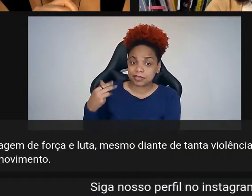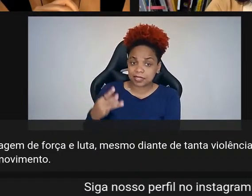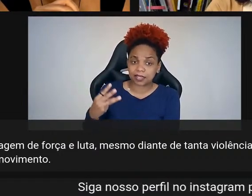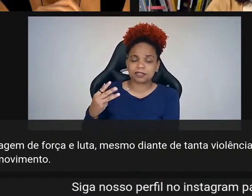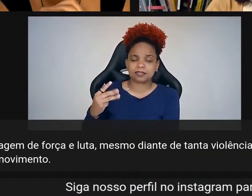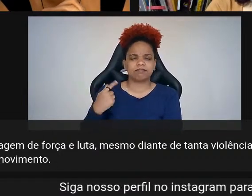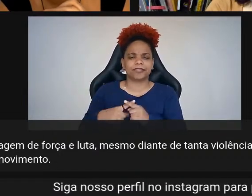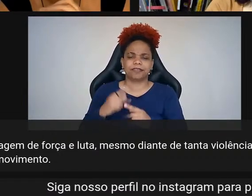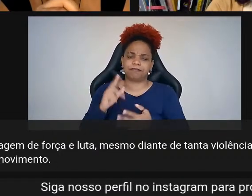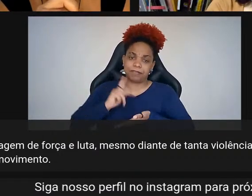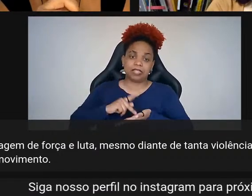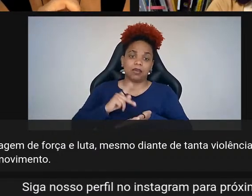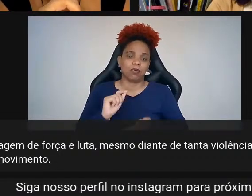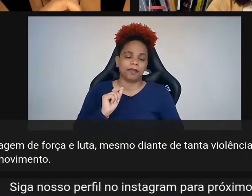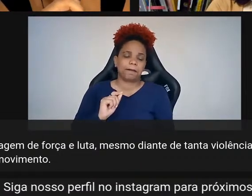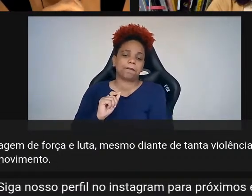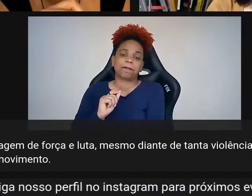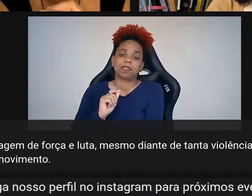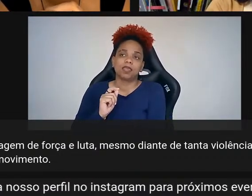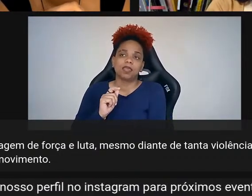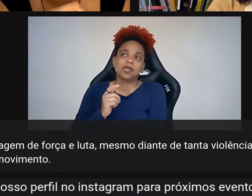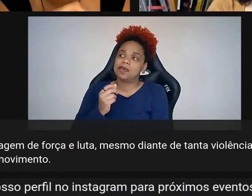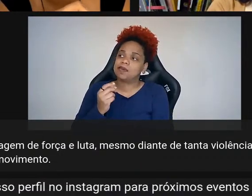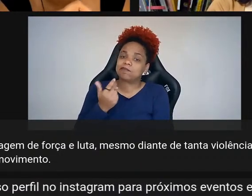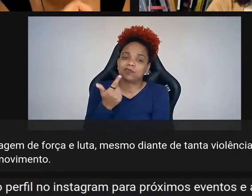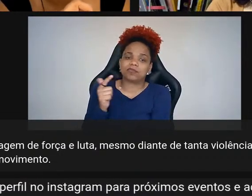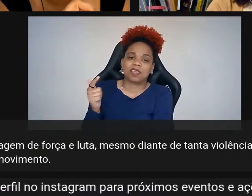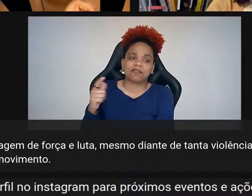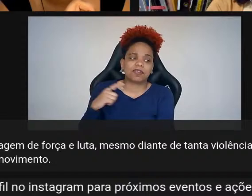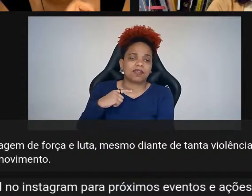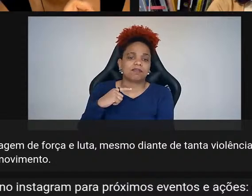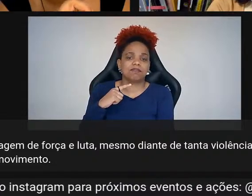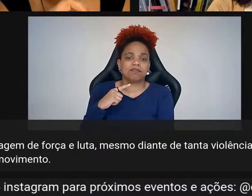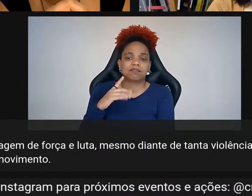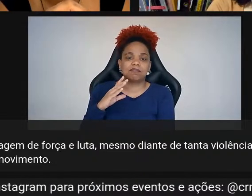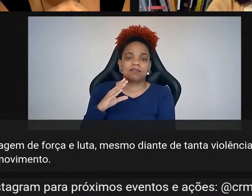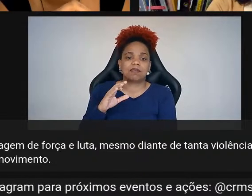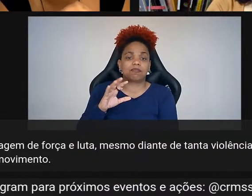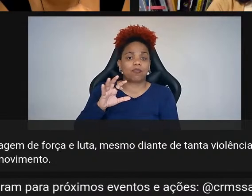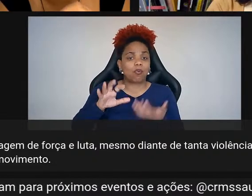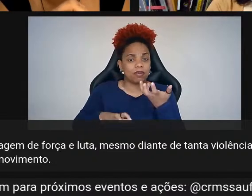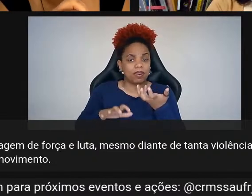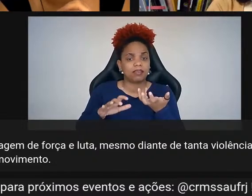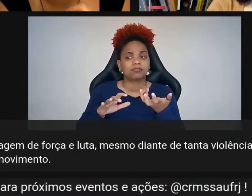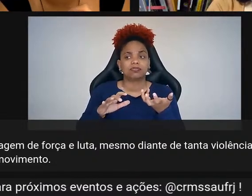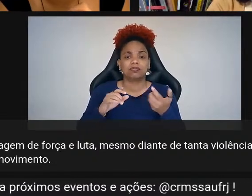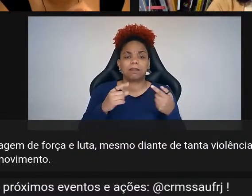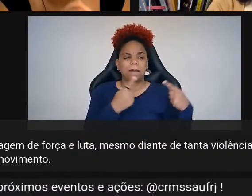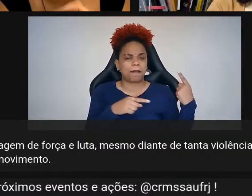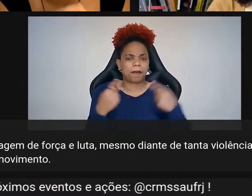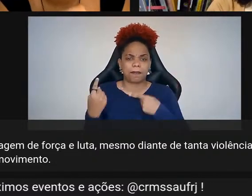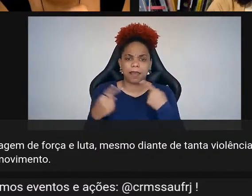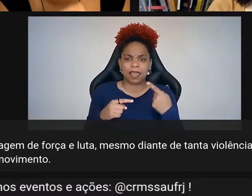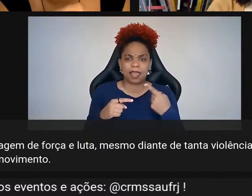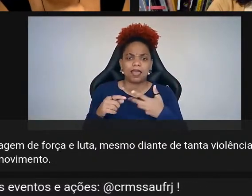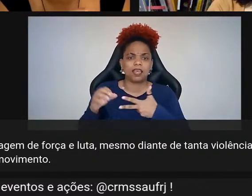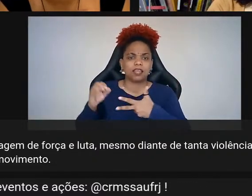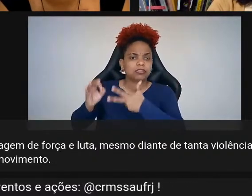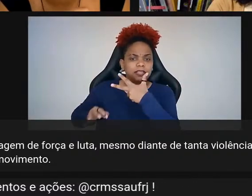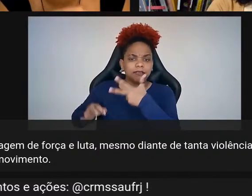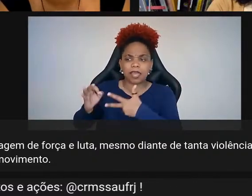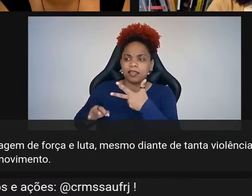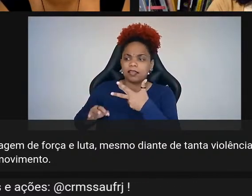Porque assim, não houve nenhuma a discussão no Congresso Nacional, no Legislativo ficou